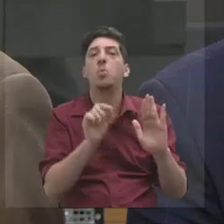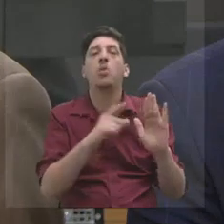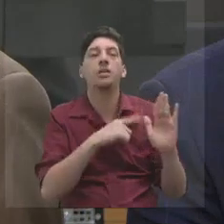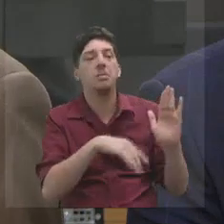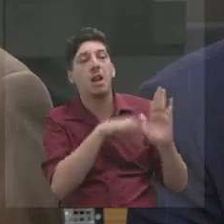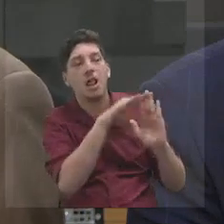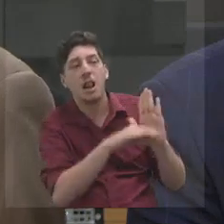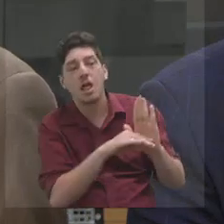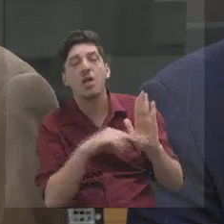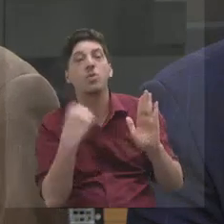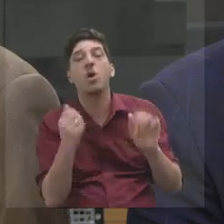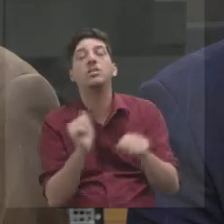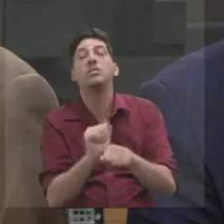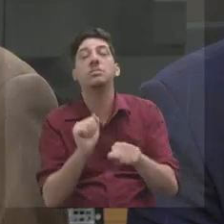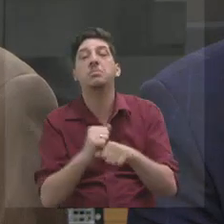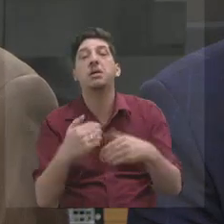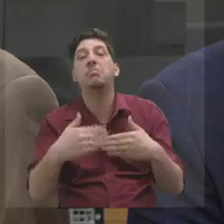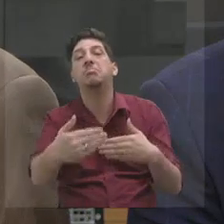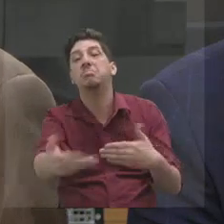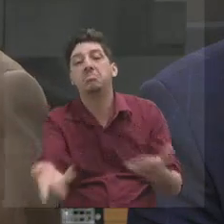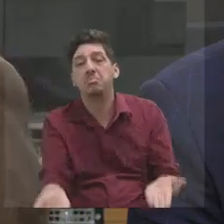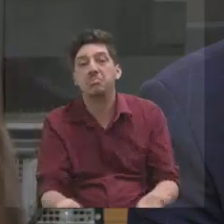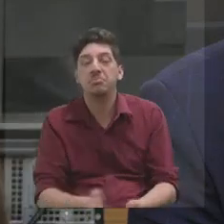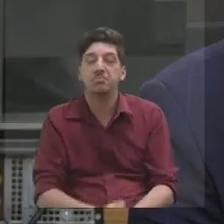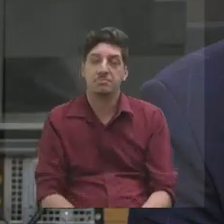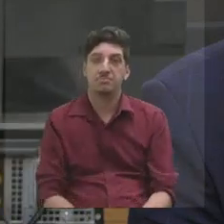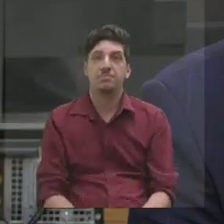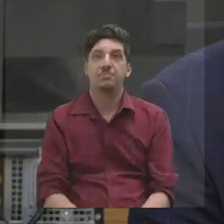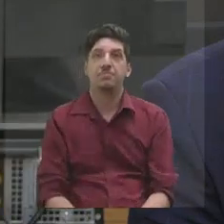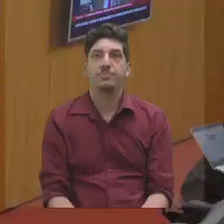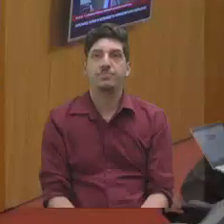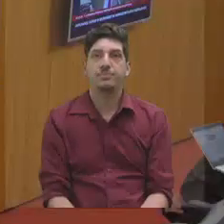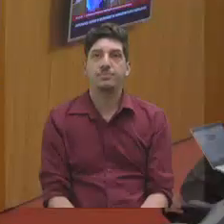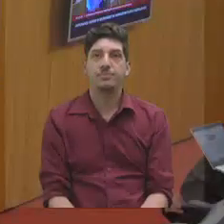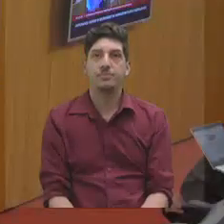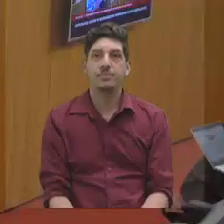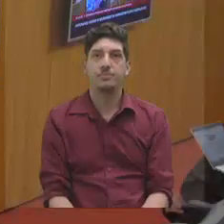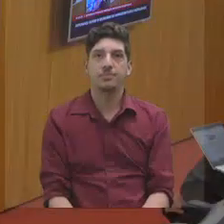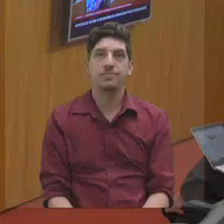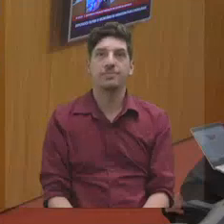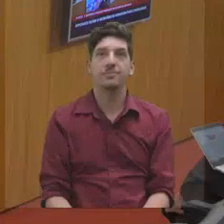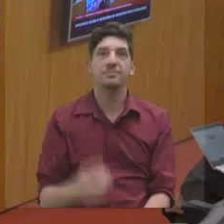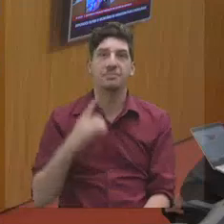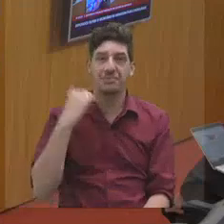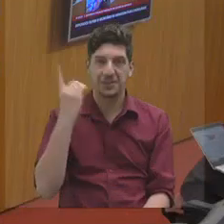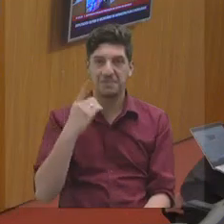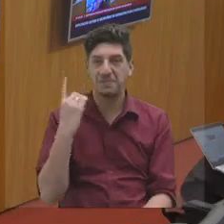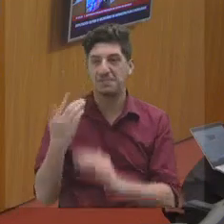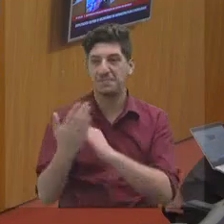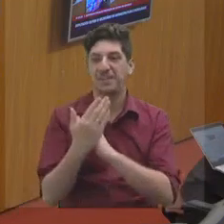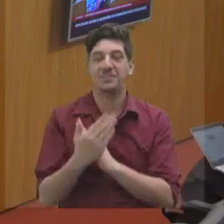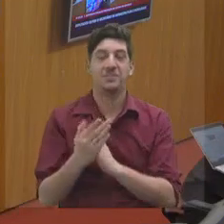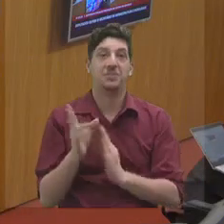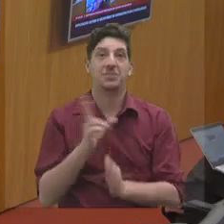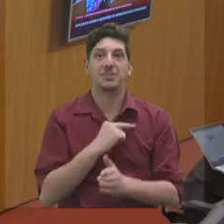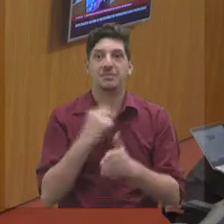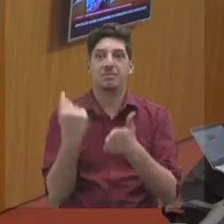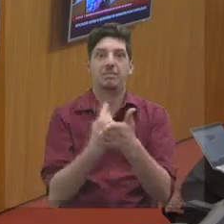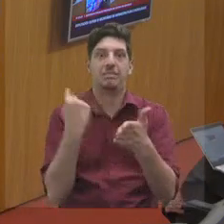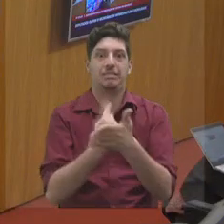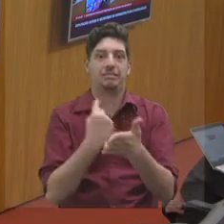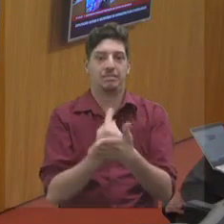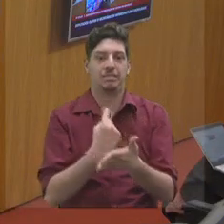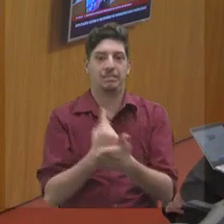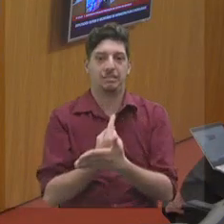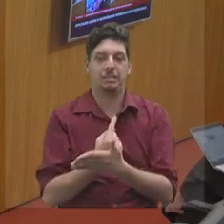esperar e nos próximos meses e anos Deputado Me ajuda aí que muitas perguntas e se eu esqueci de alguma se me ajuda